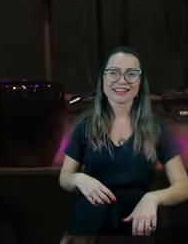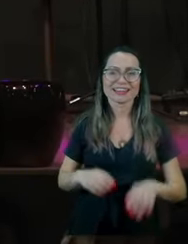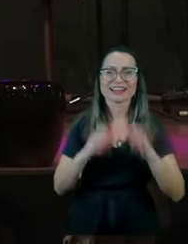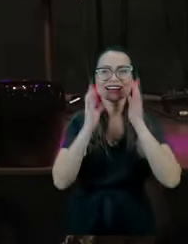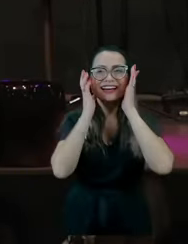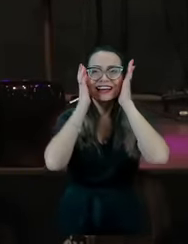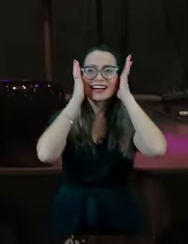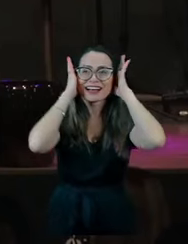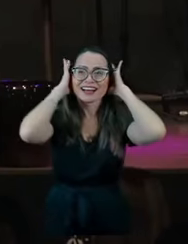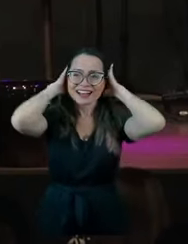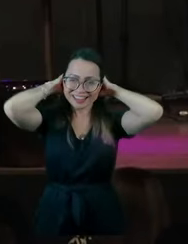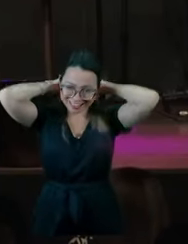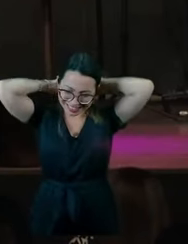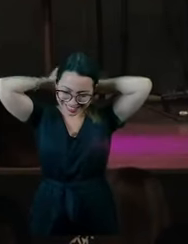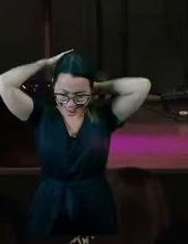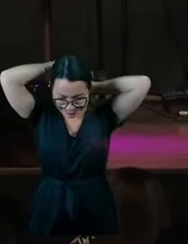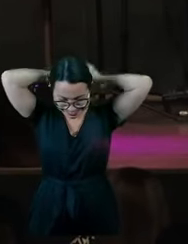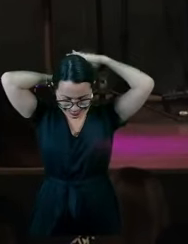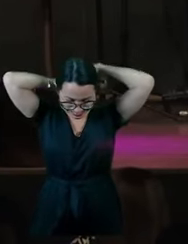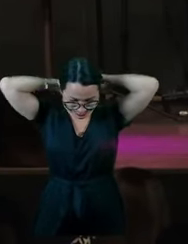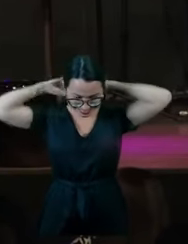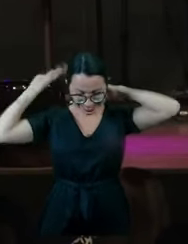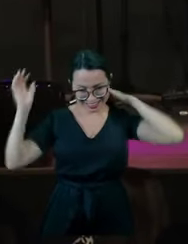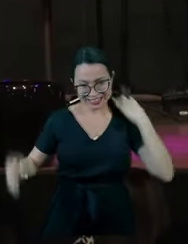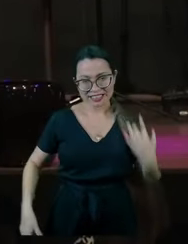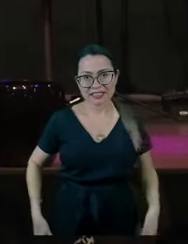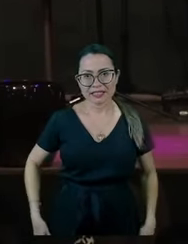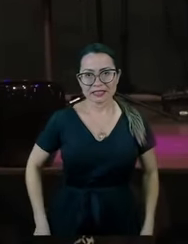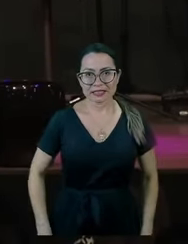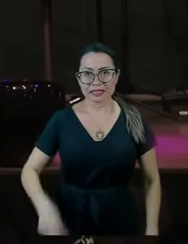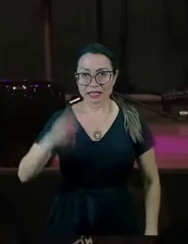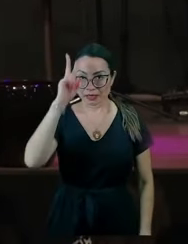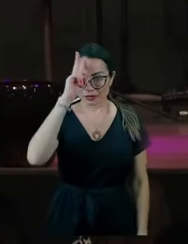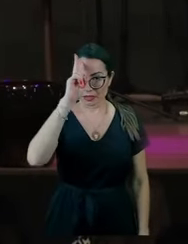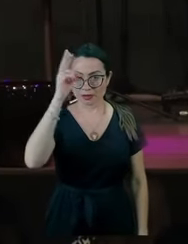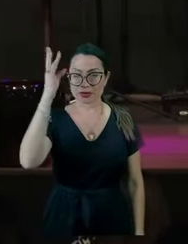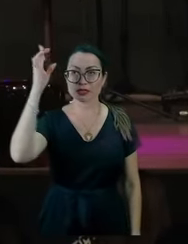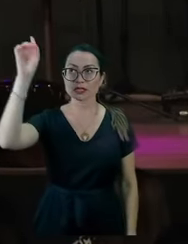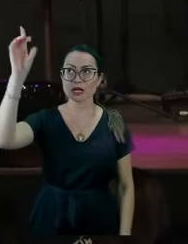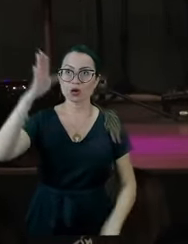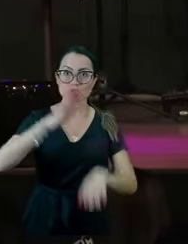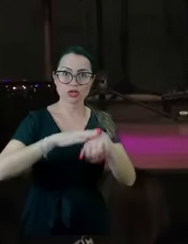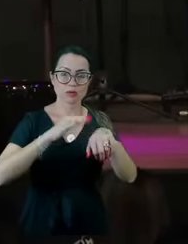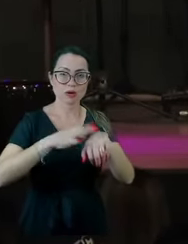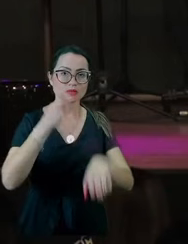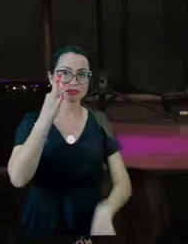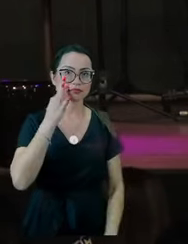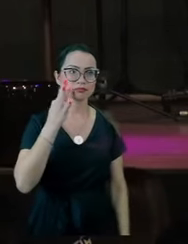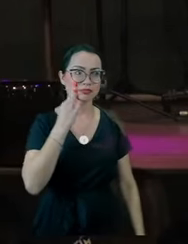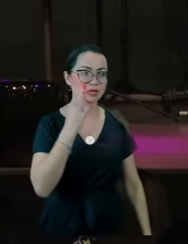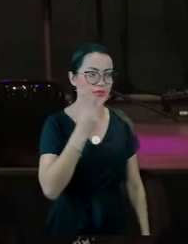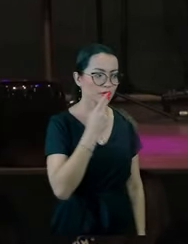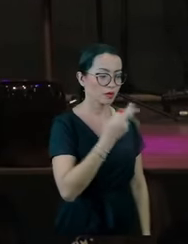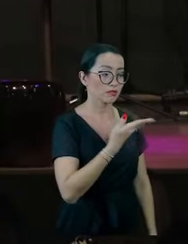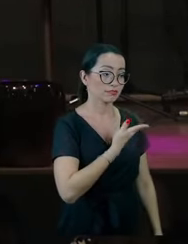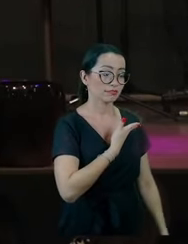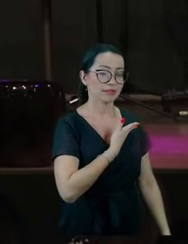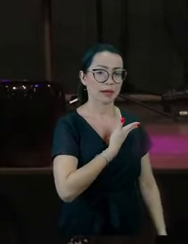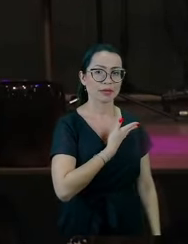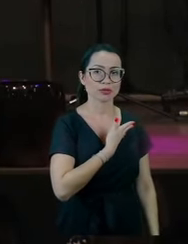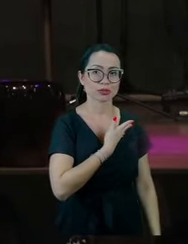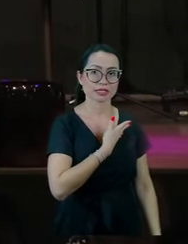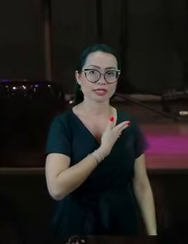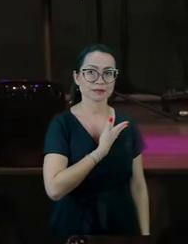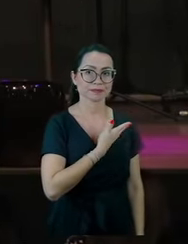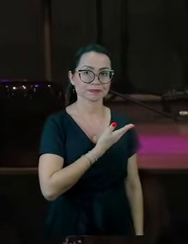Eu lembro quando Deus chamou eu para um desses momentos de mudança, foi muito claro para mim. Eu estava